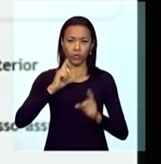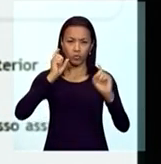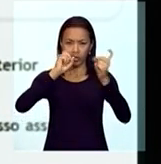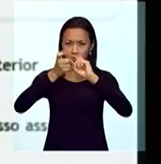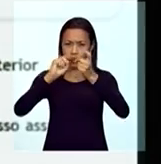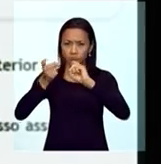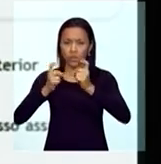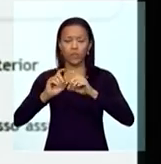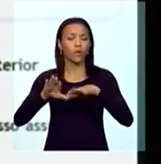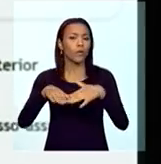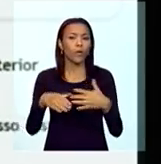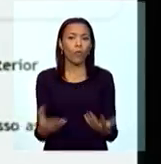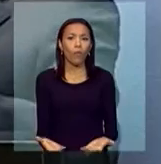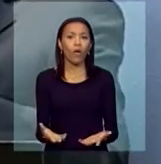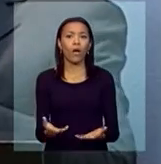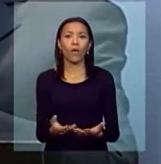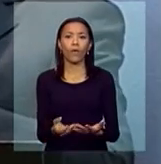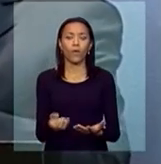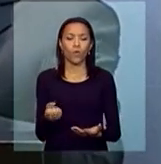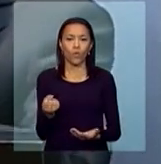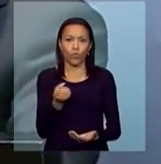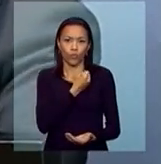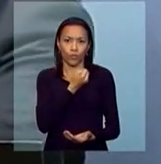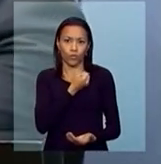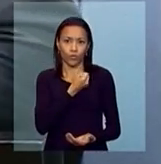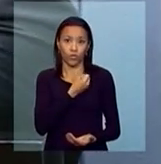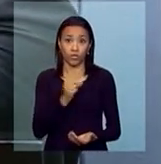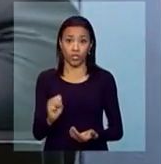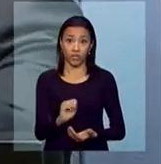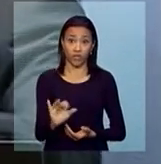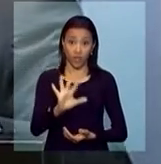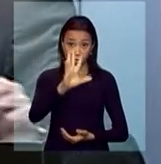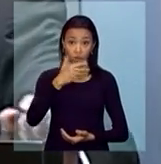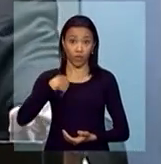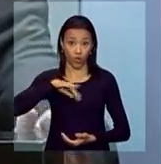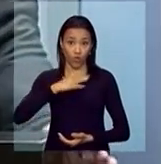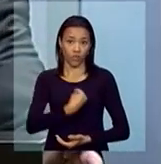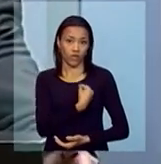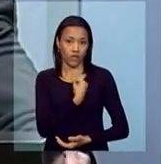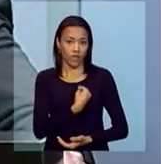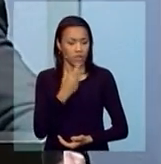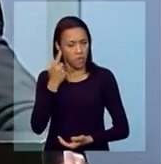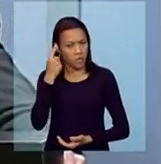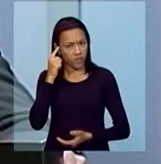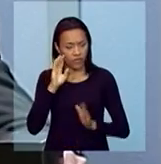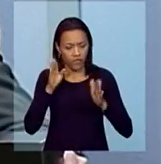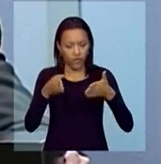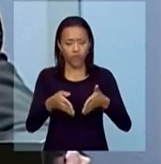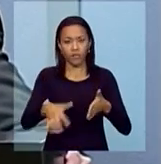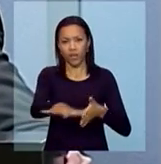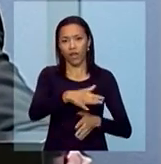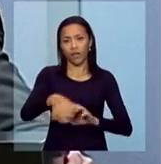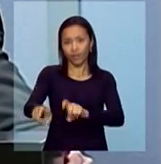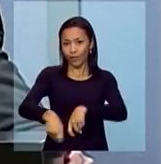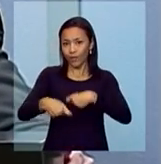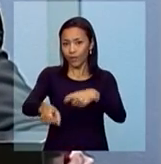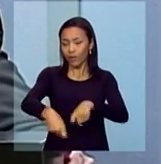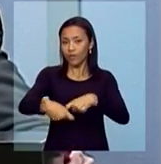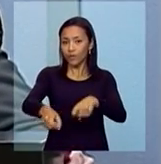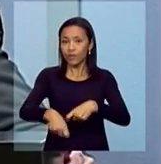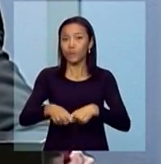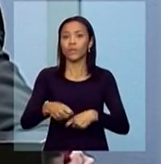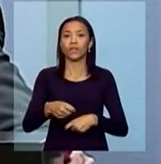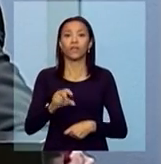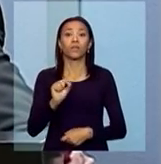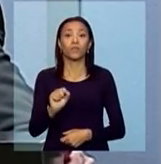qual é o índice de inflação que estamos convivendo, nós vemos que na agricultura a gente tem um desempenho que